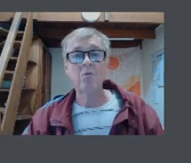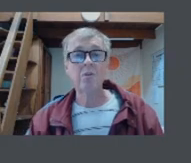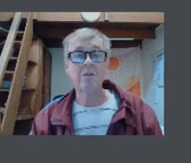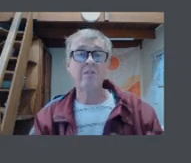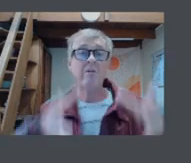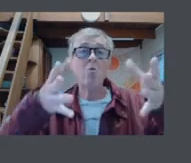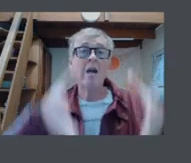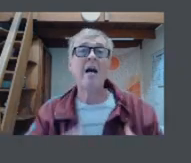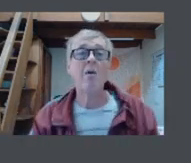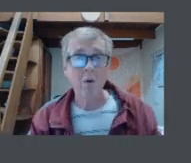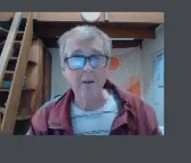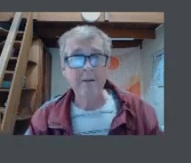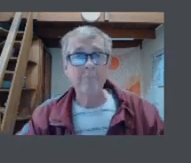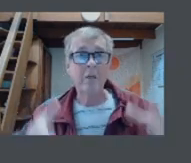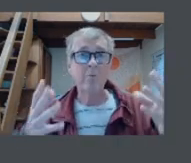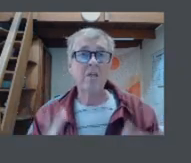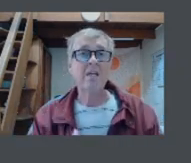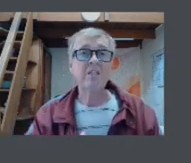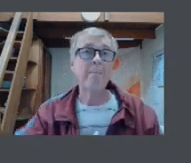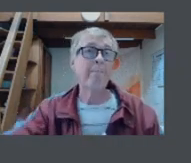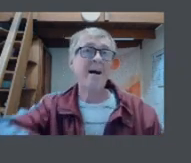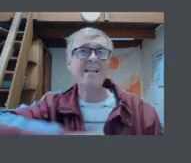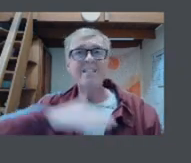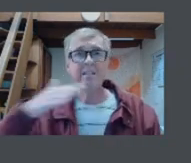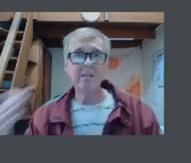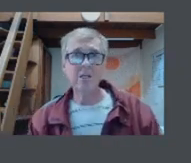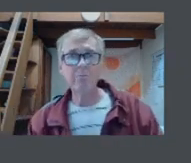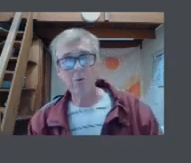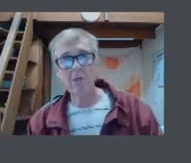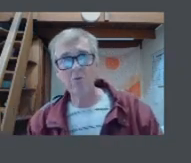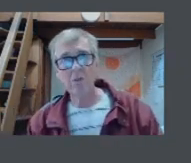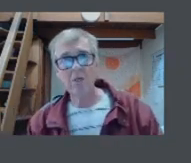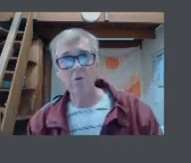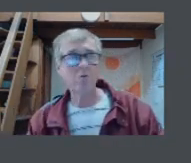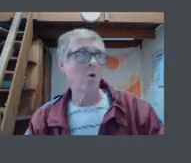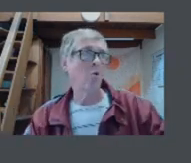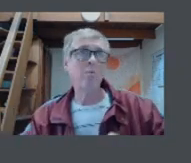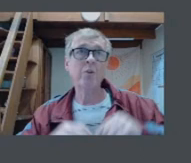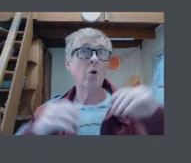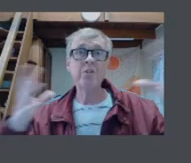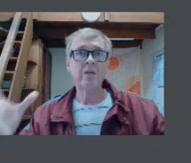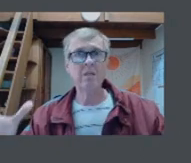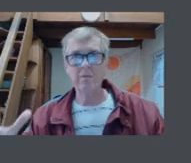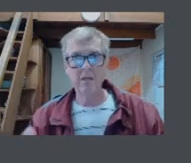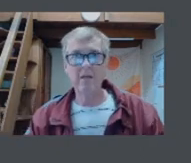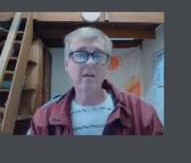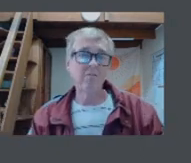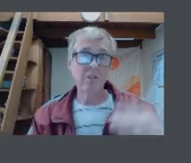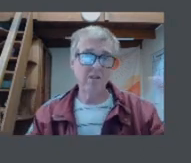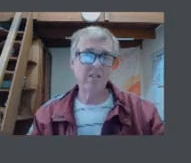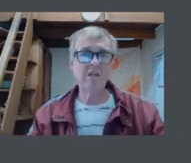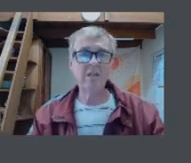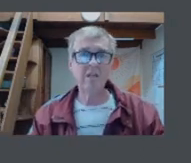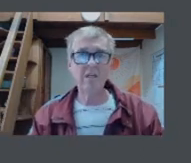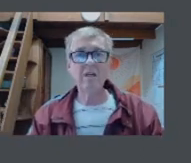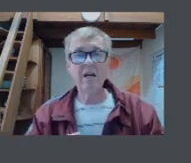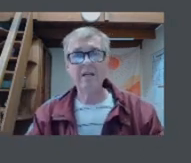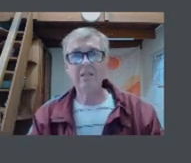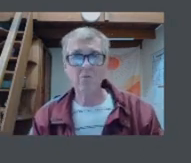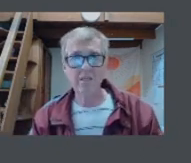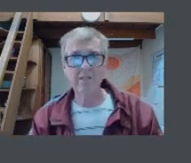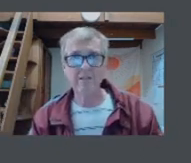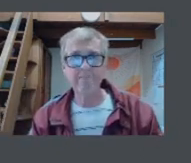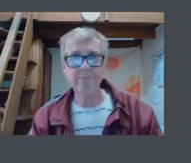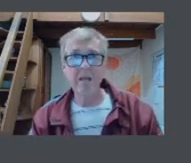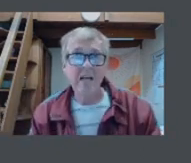3500 kg não sejam carro internet que passe de 3500kg uma Dodge Ram você vai ter que